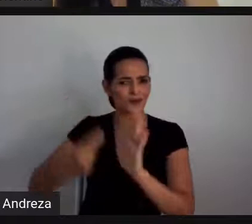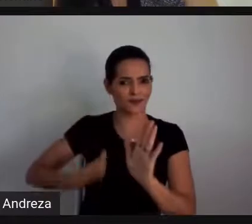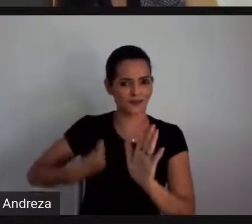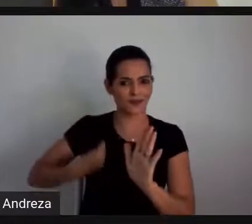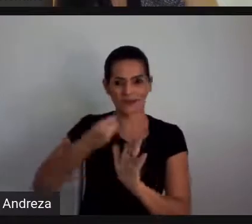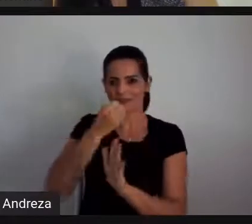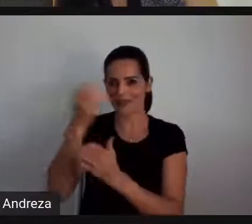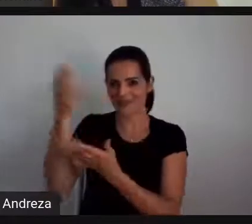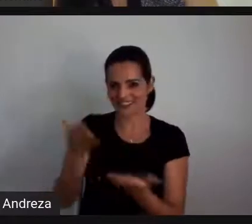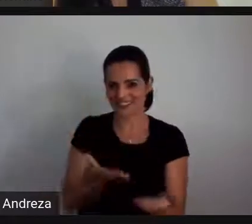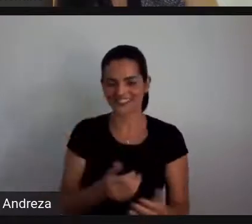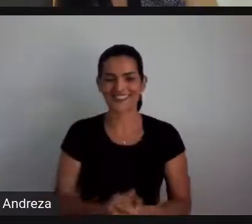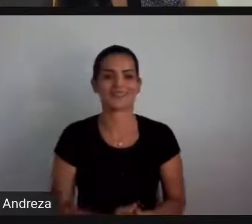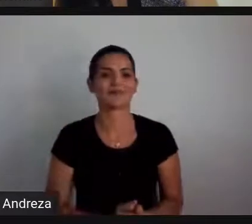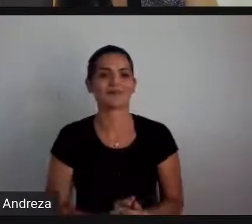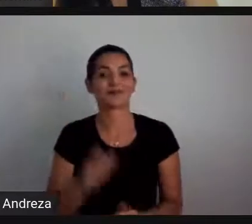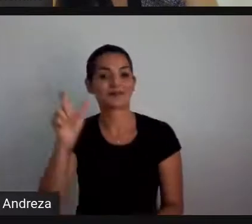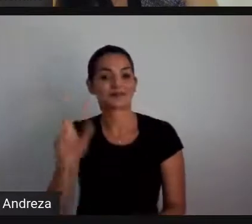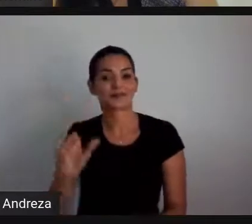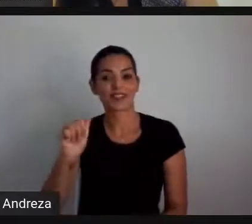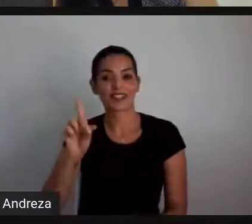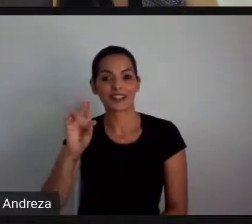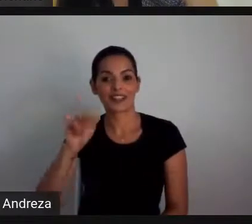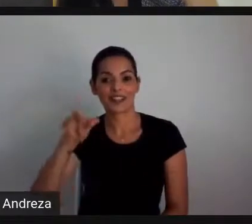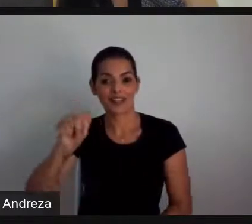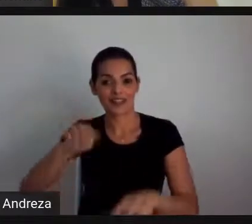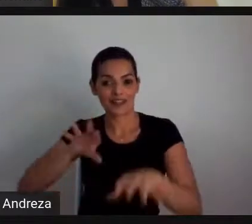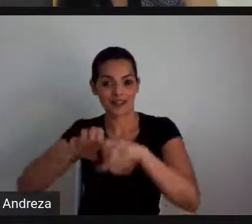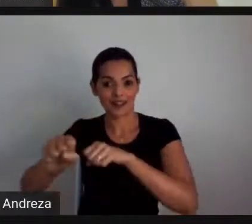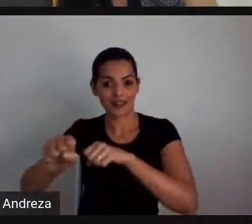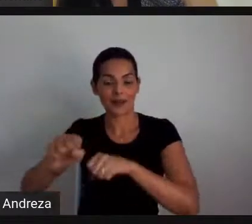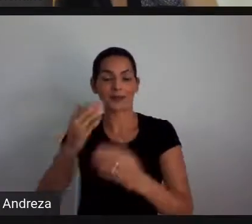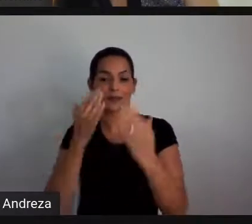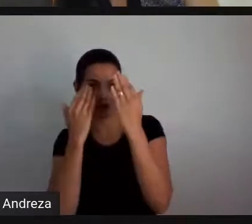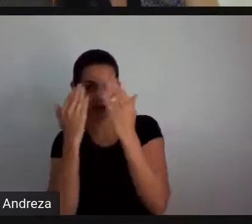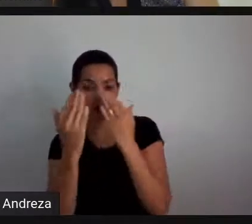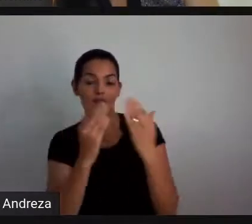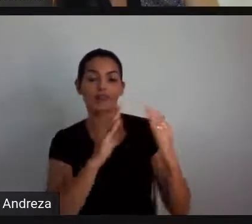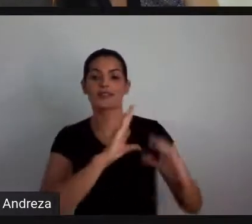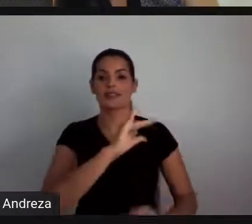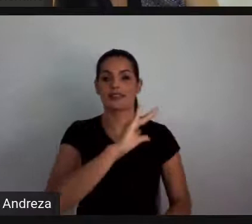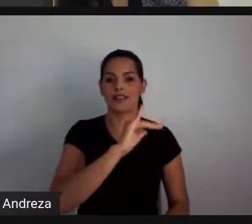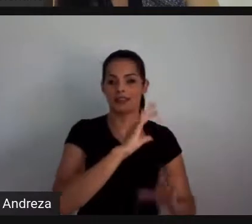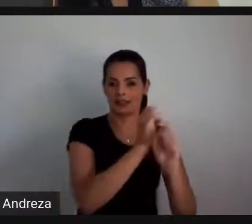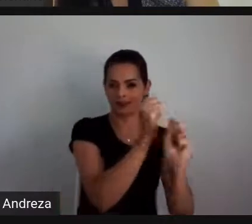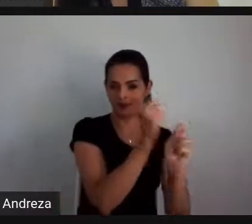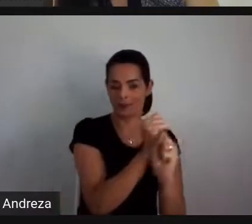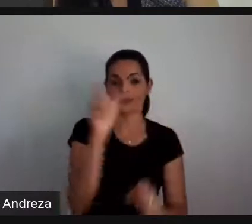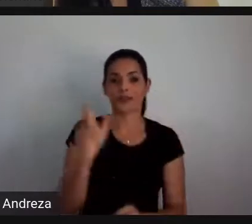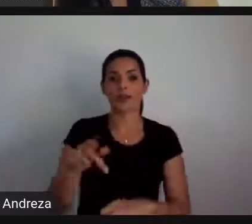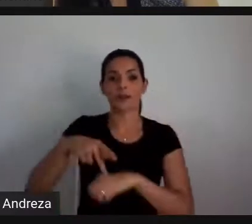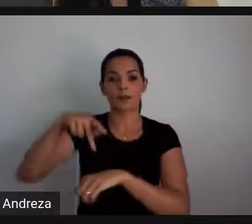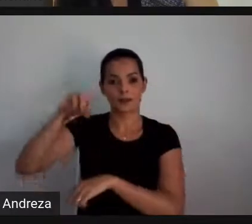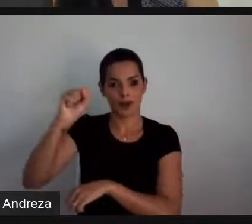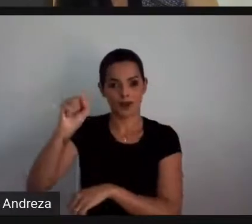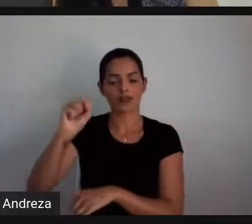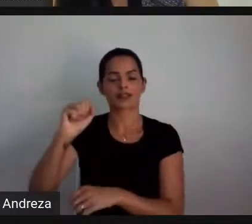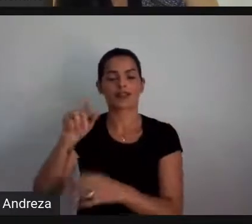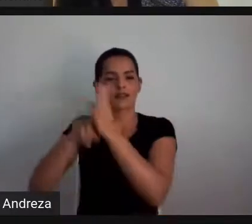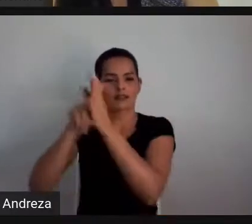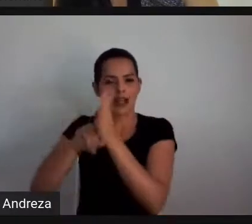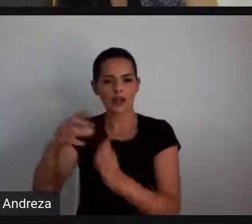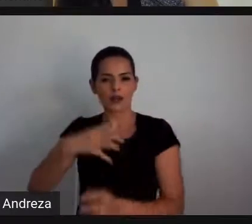Bem-vinda, Adriana. A Adriana é graduada em Psicologia e Ciências Contábeis. Ela é especialista em análise comportamental, em